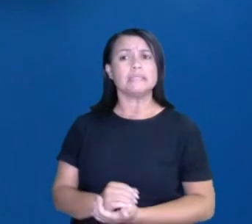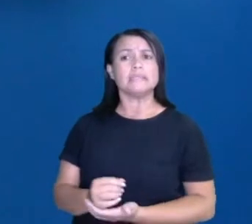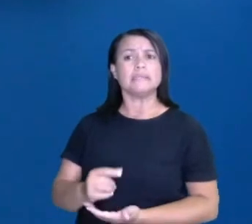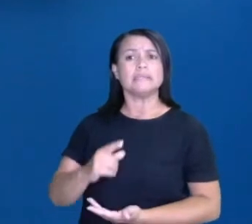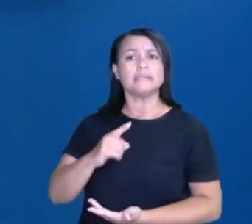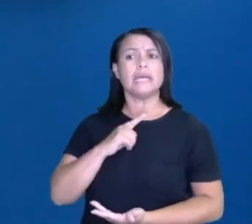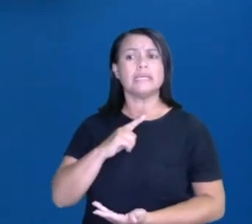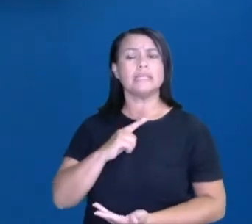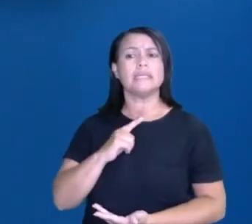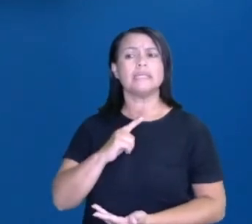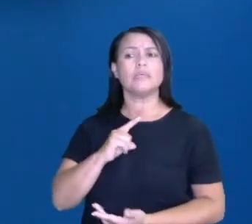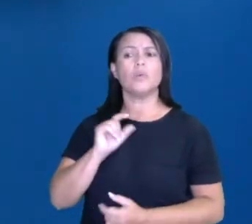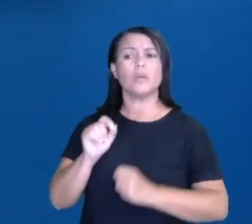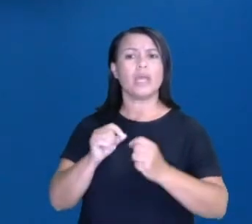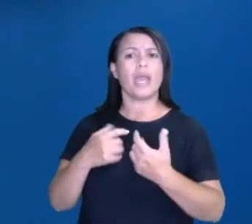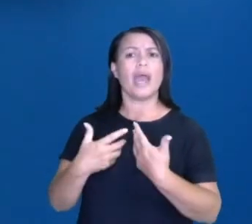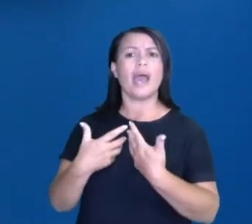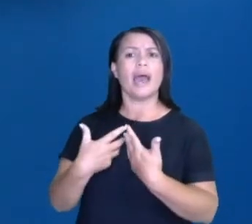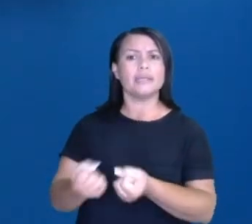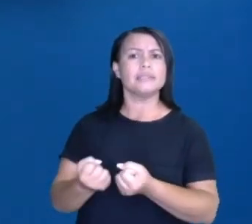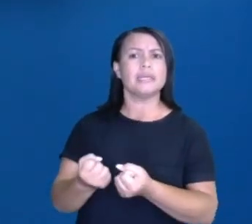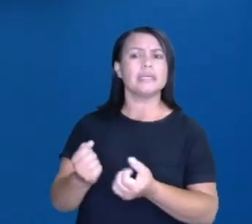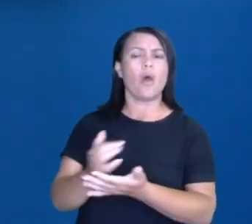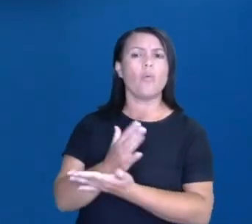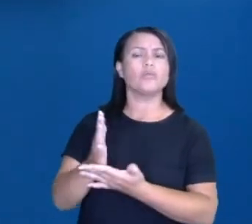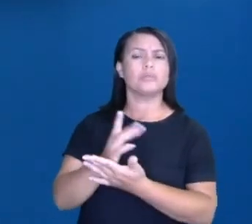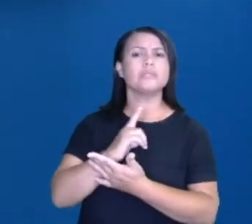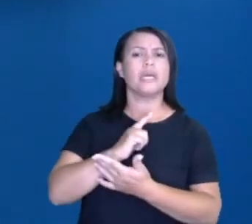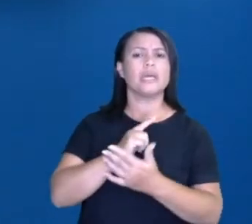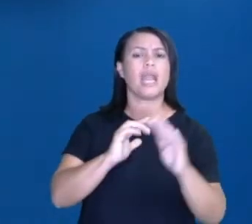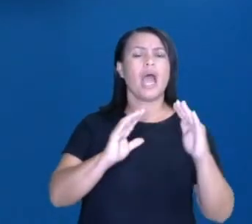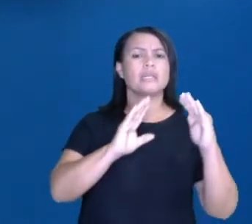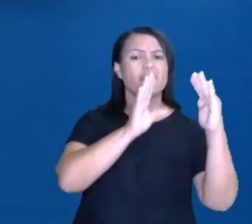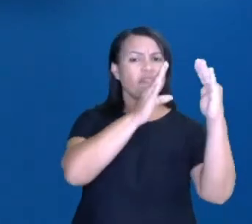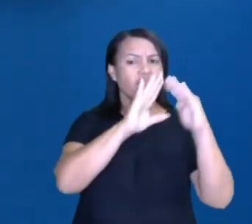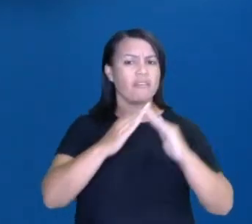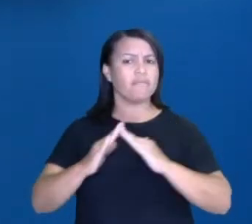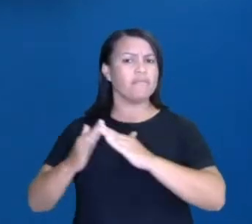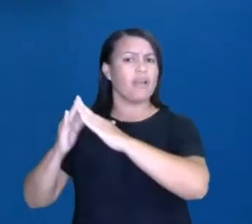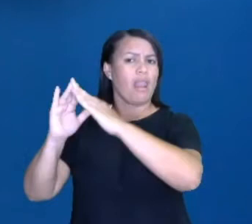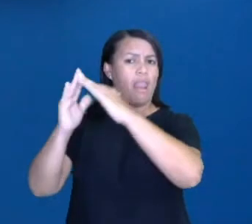cumprir, como é o caso nas grandes favelas. A gente sabe que existem, né,